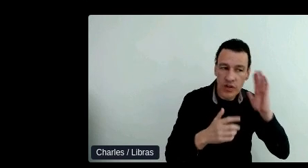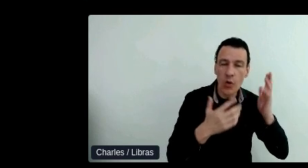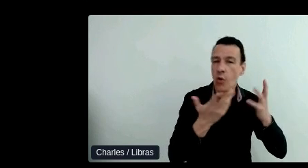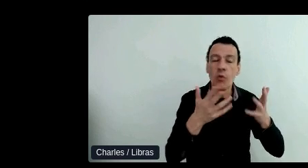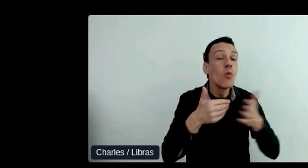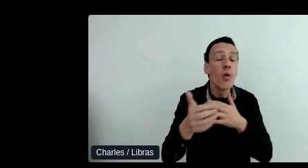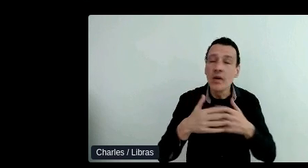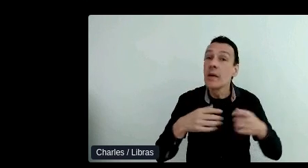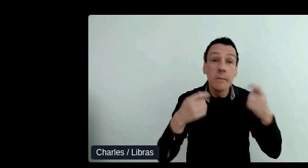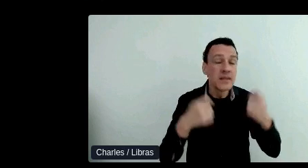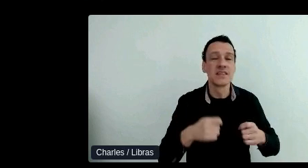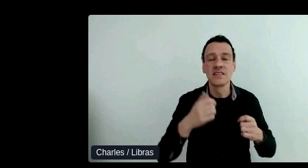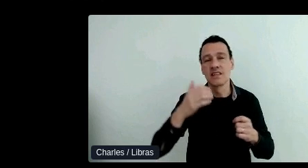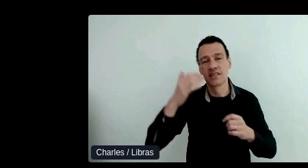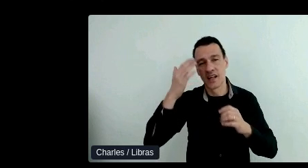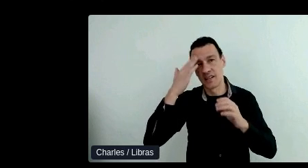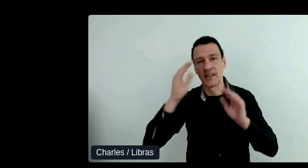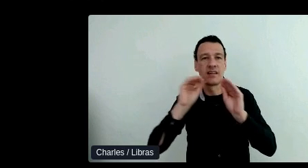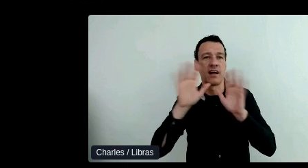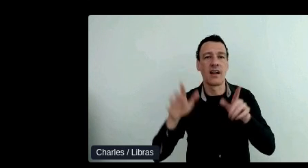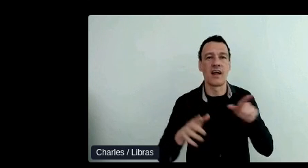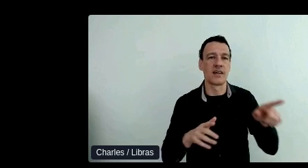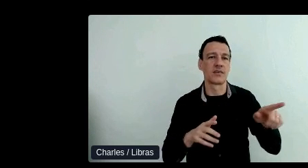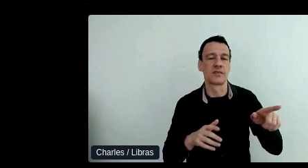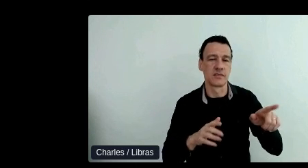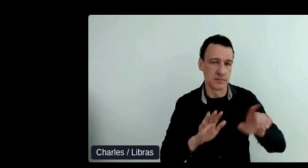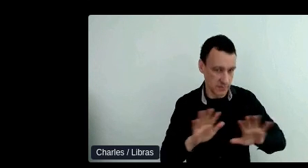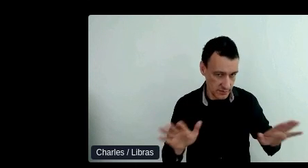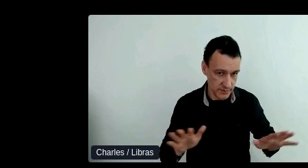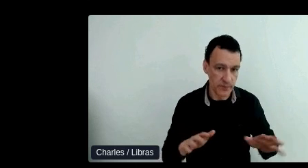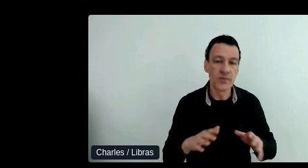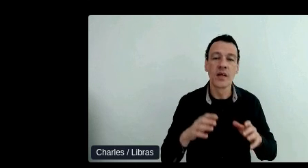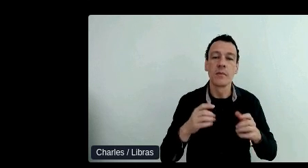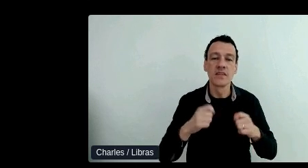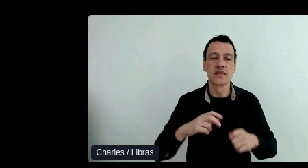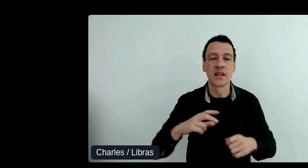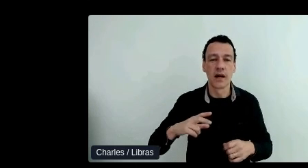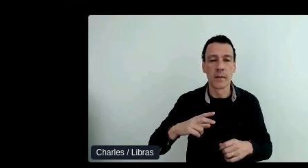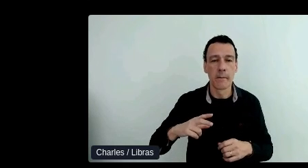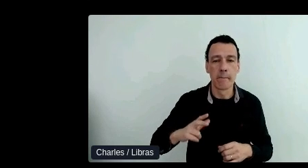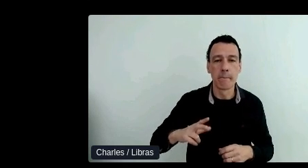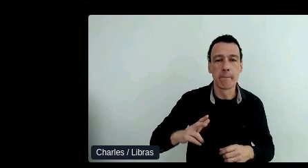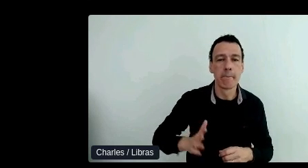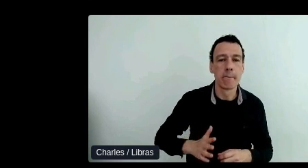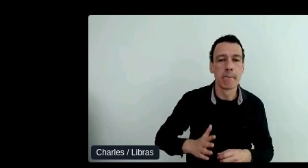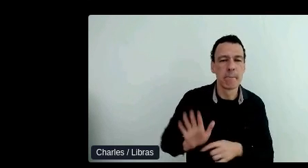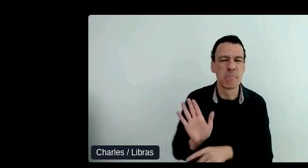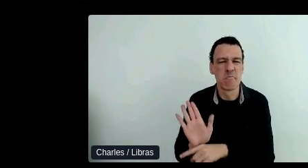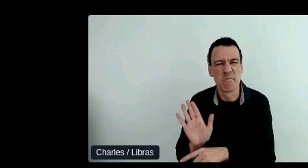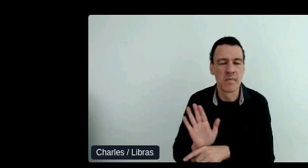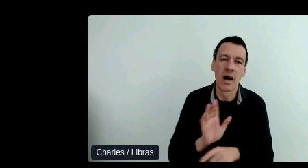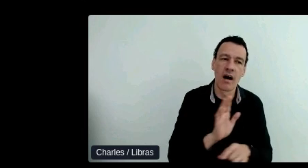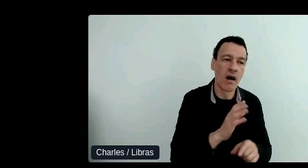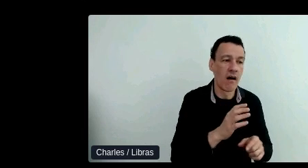máquina. Ela tem que ser imparcial, tem que ter privacidade, segurança e transparência. Pode